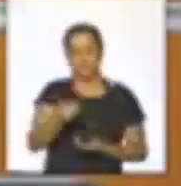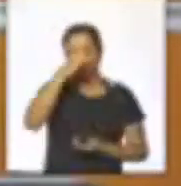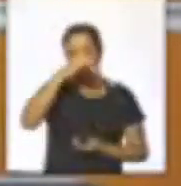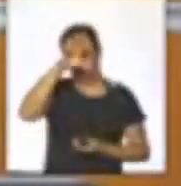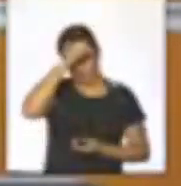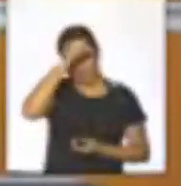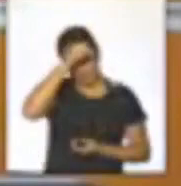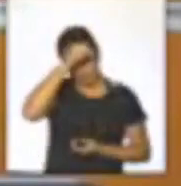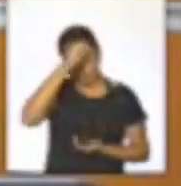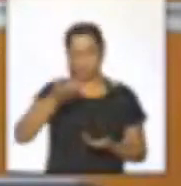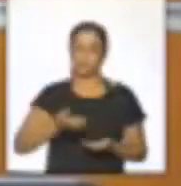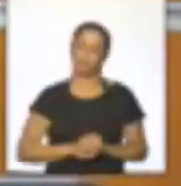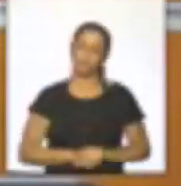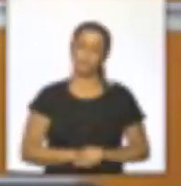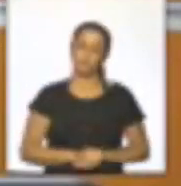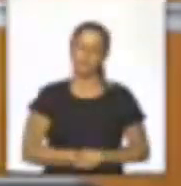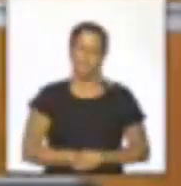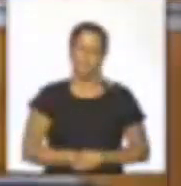Vamos lá.